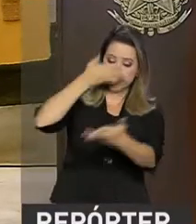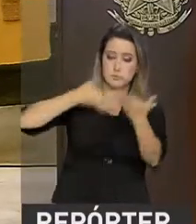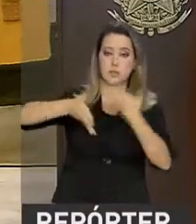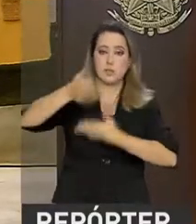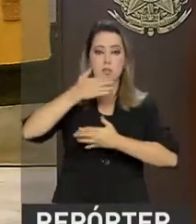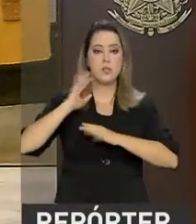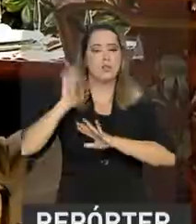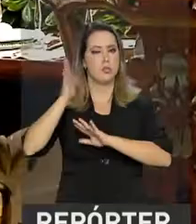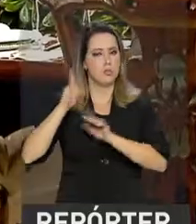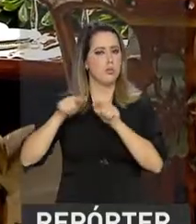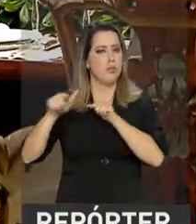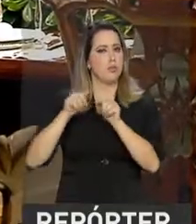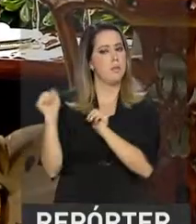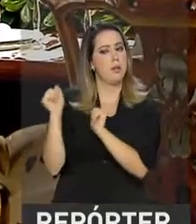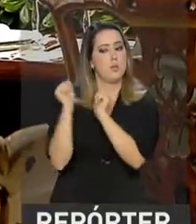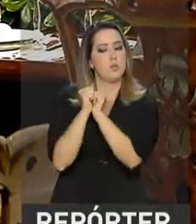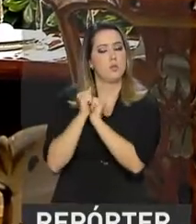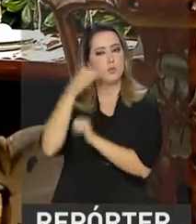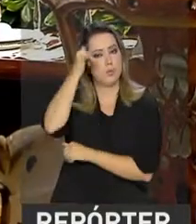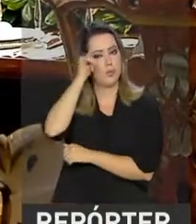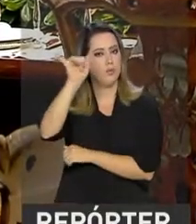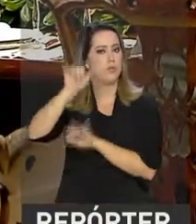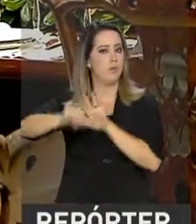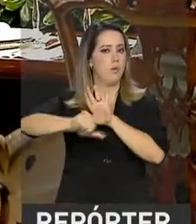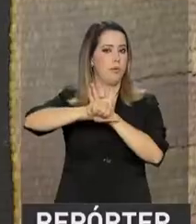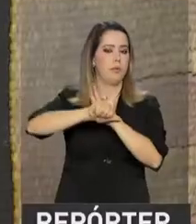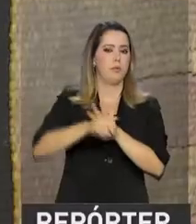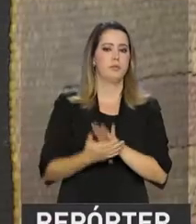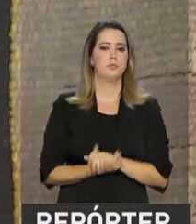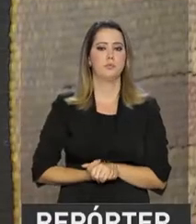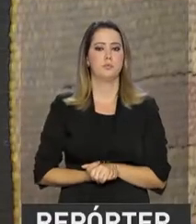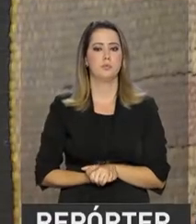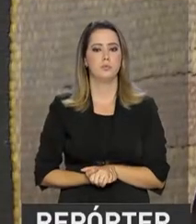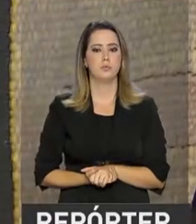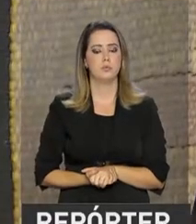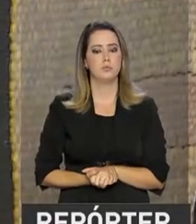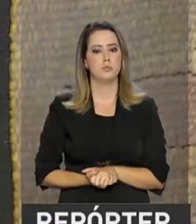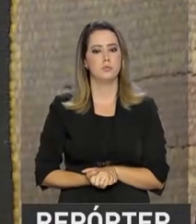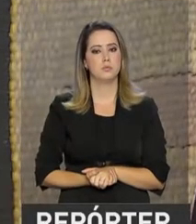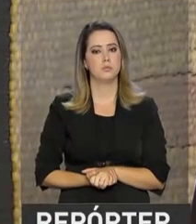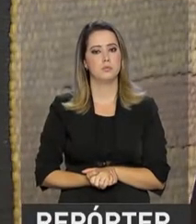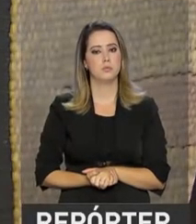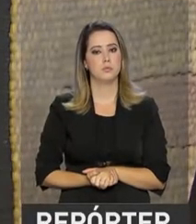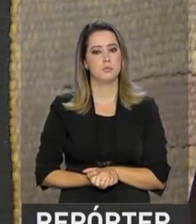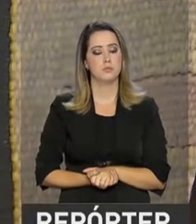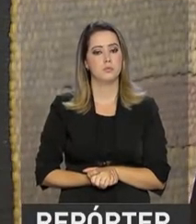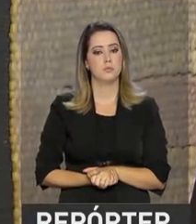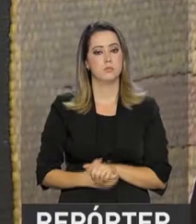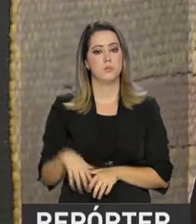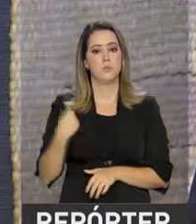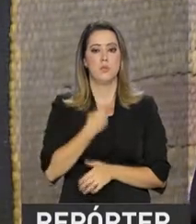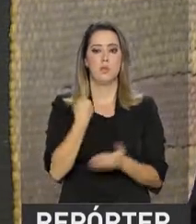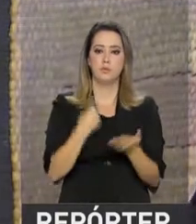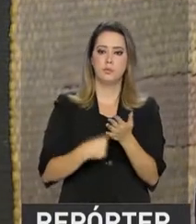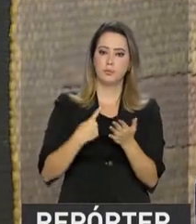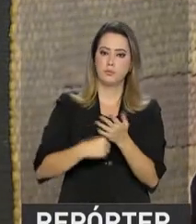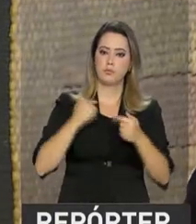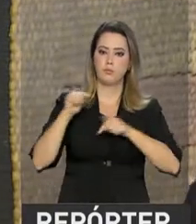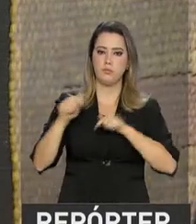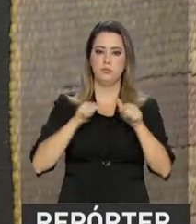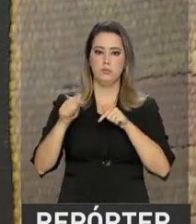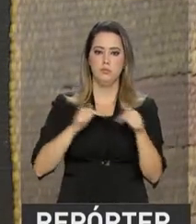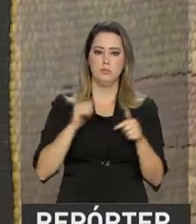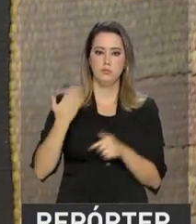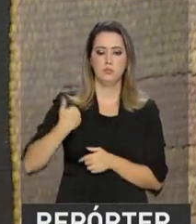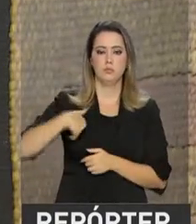meses, trabalham em conjunto contra o crime organizado. Nós renovamos nosso compromisso em trabalhar de forma